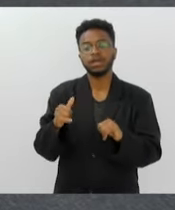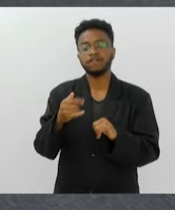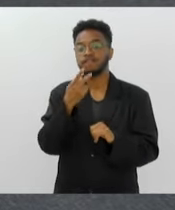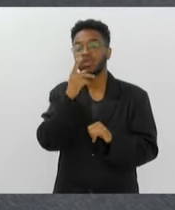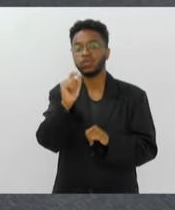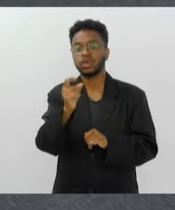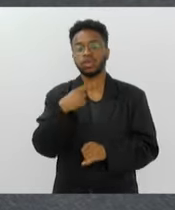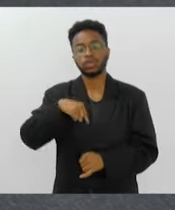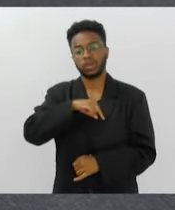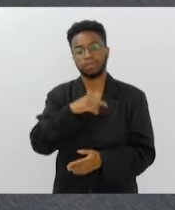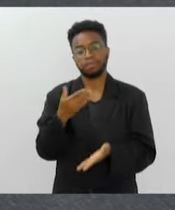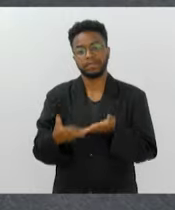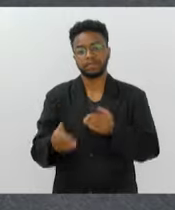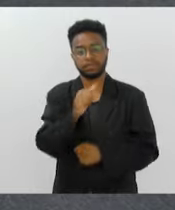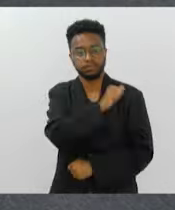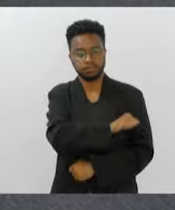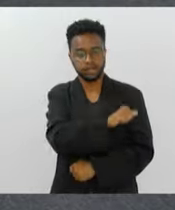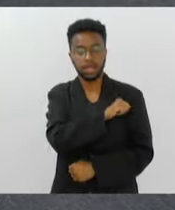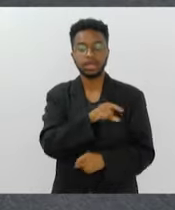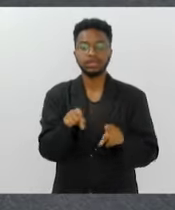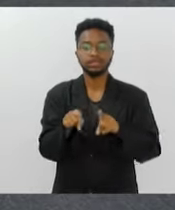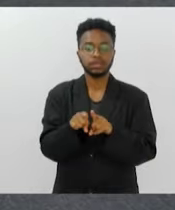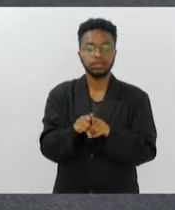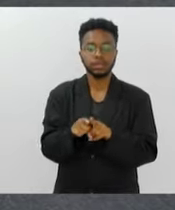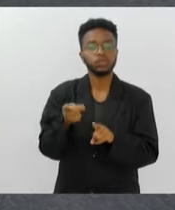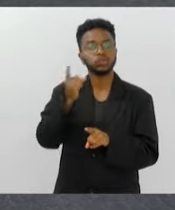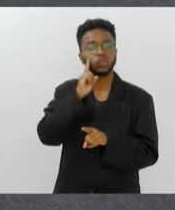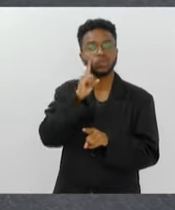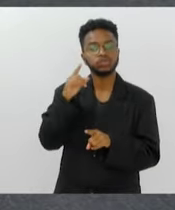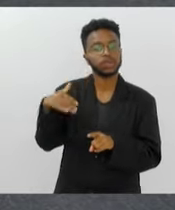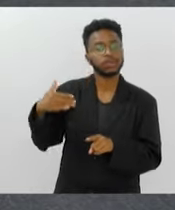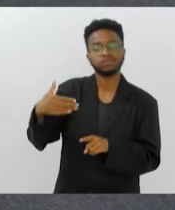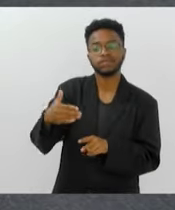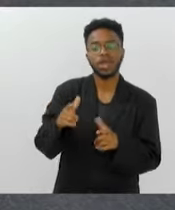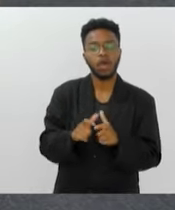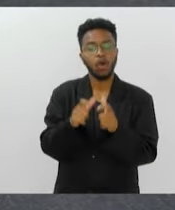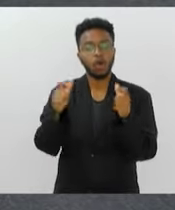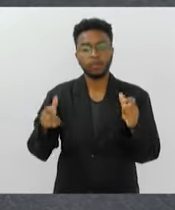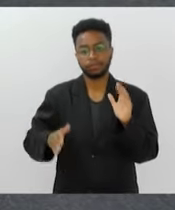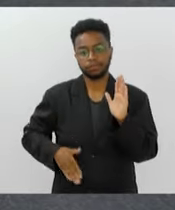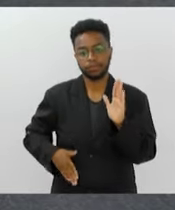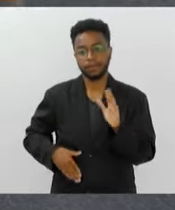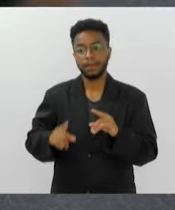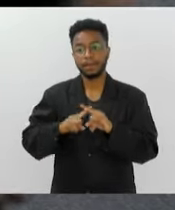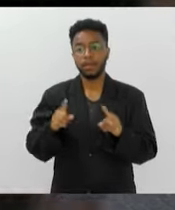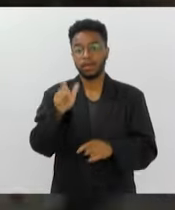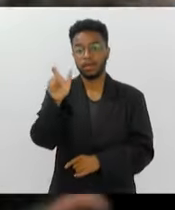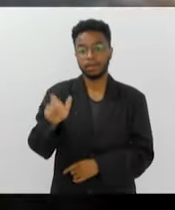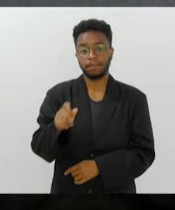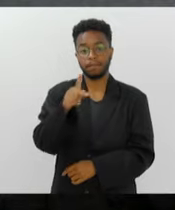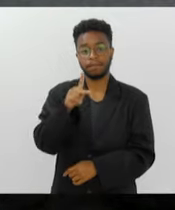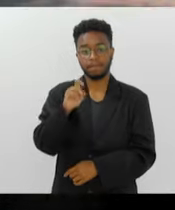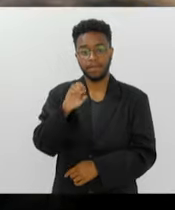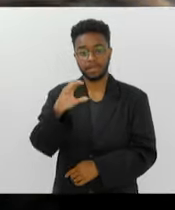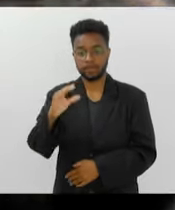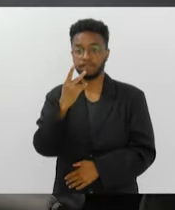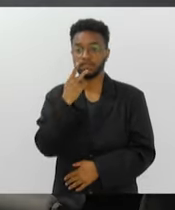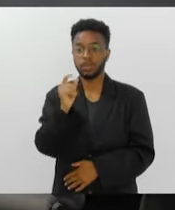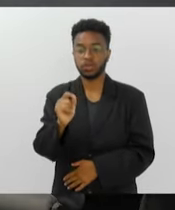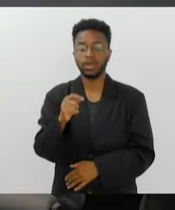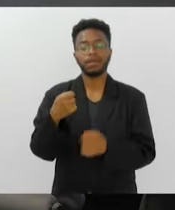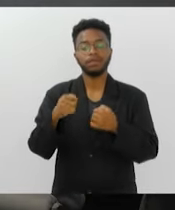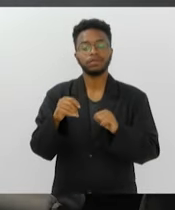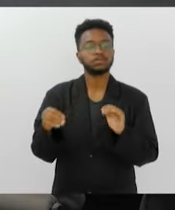de Janeiro e que o a vagabundagem a cada dia vem crescendo Aí vem uma PEC para dizer que tem que nacionalizar tem que est